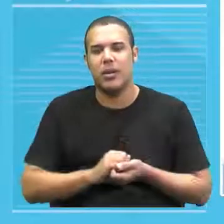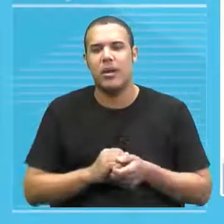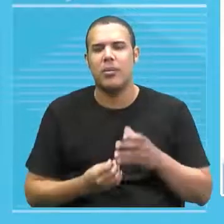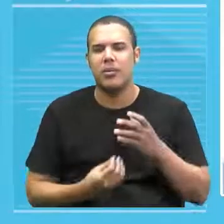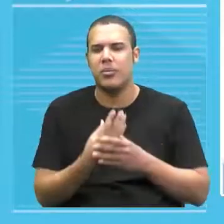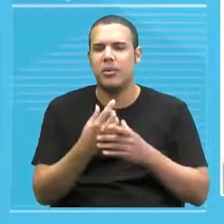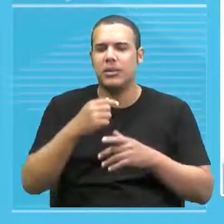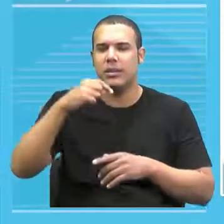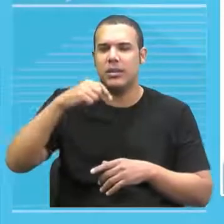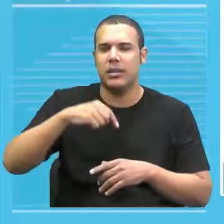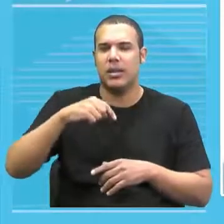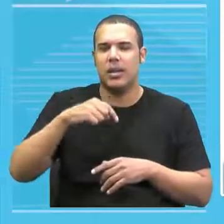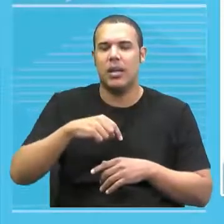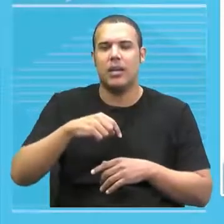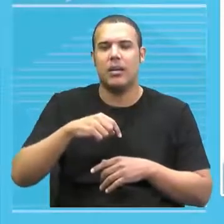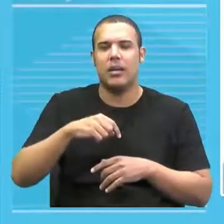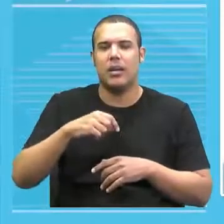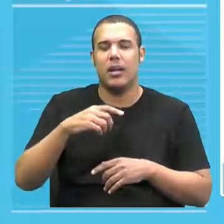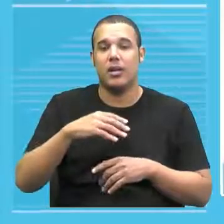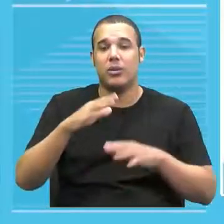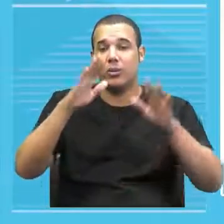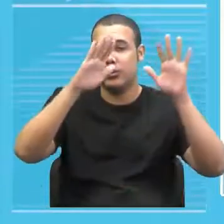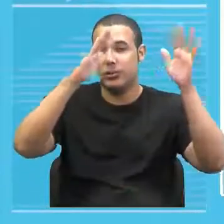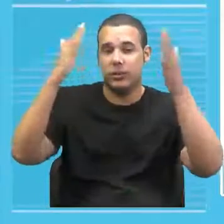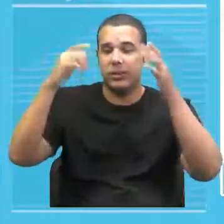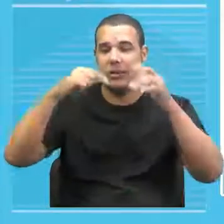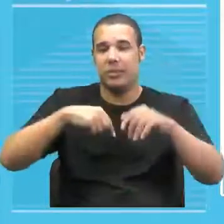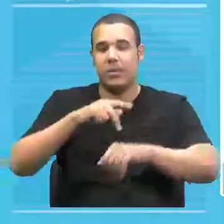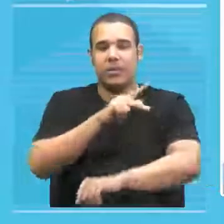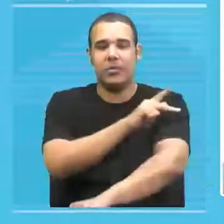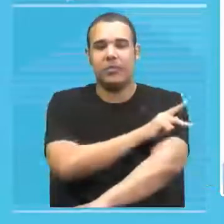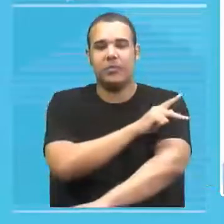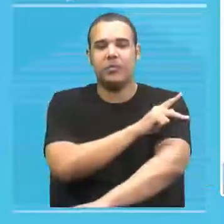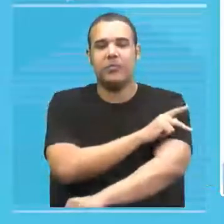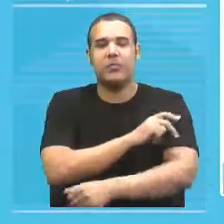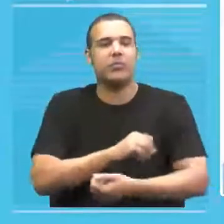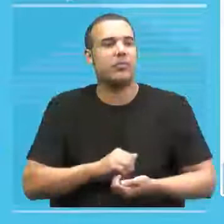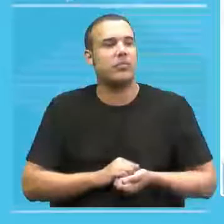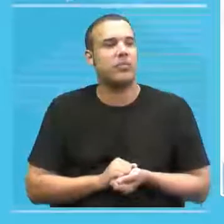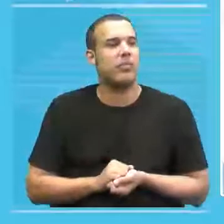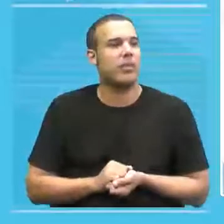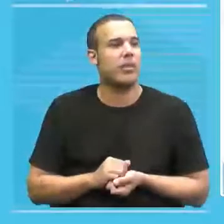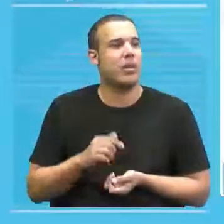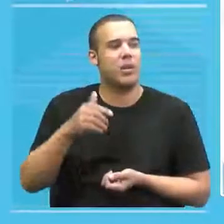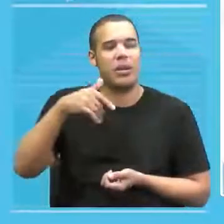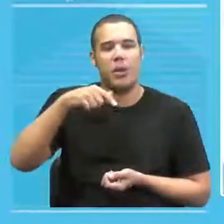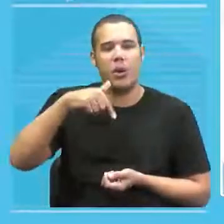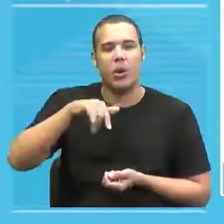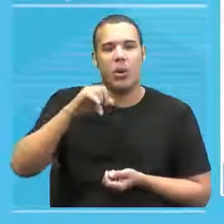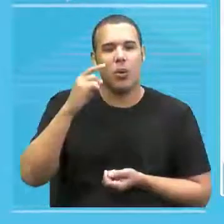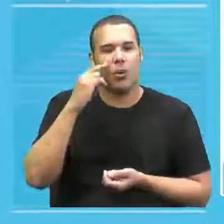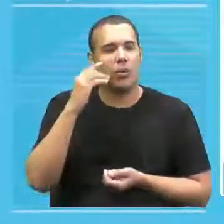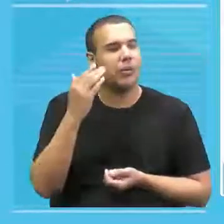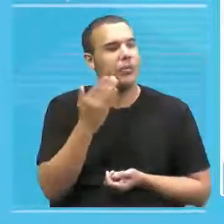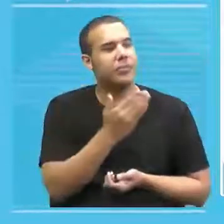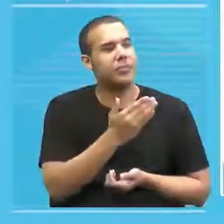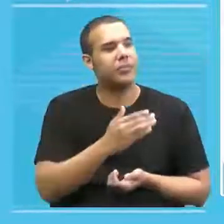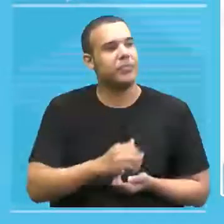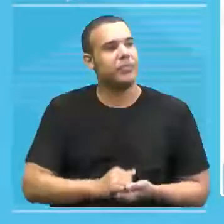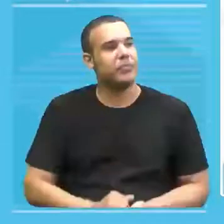ao nosso ao nosso clima no Piauí Olha que outra outra linha de